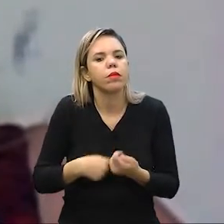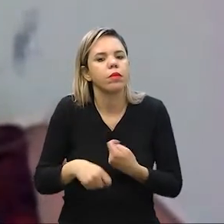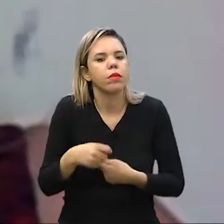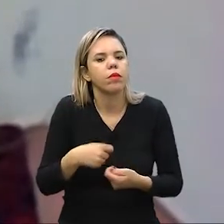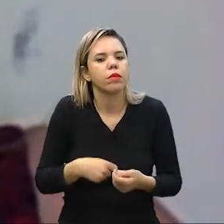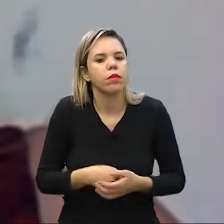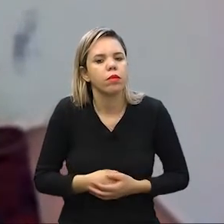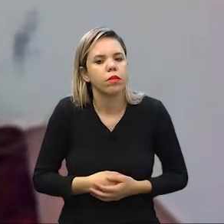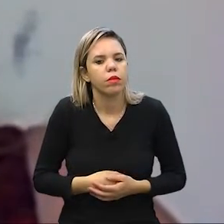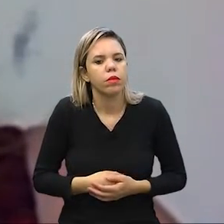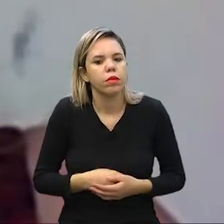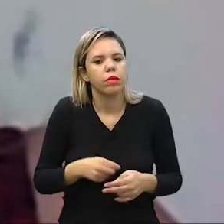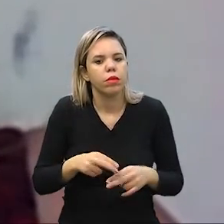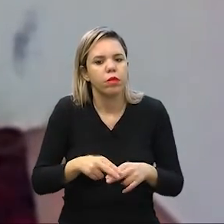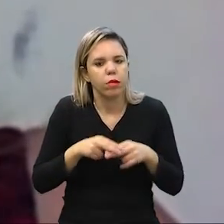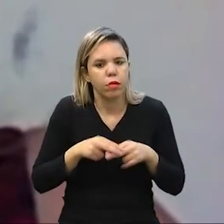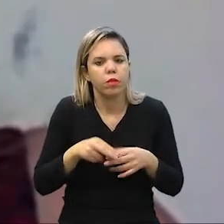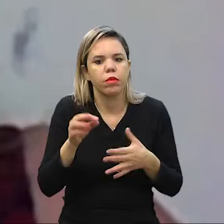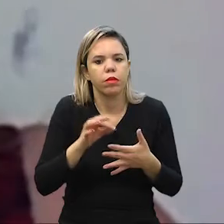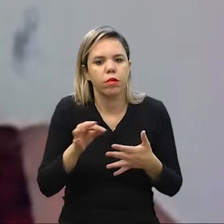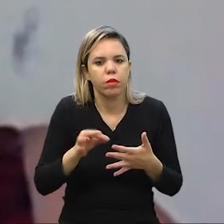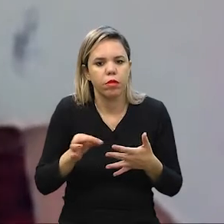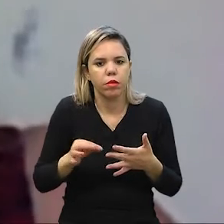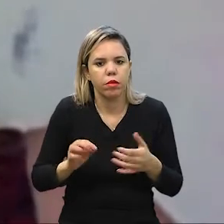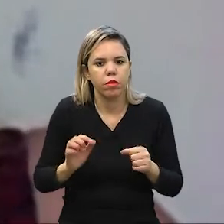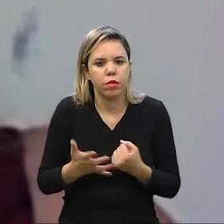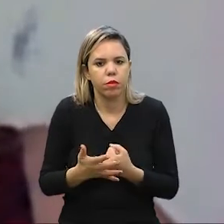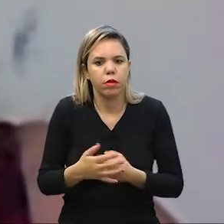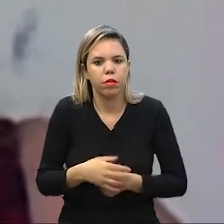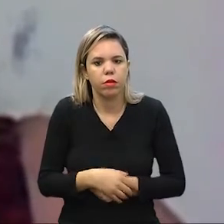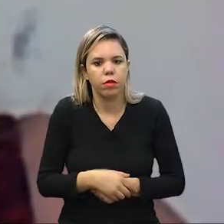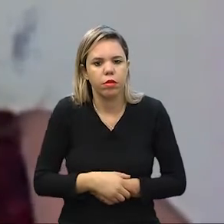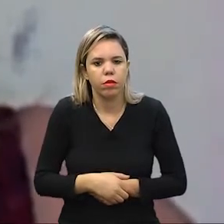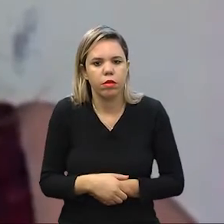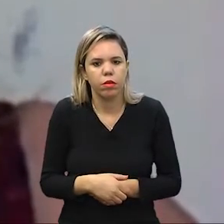de recursos devido às questões da pandemia,